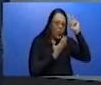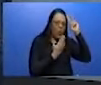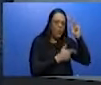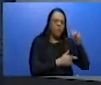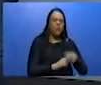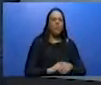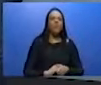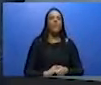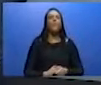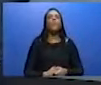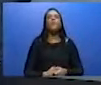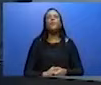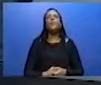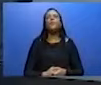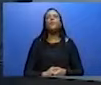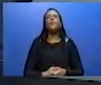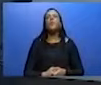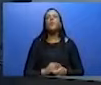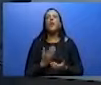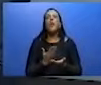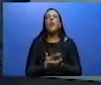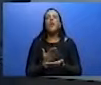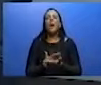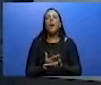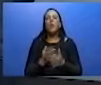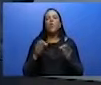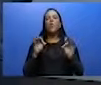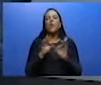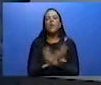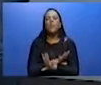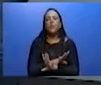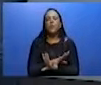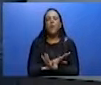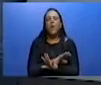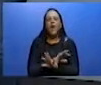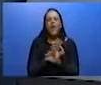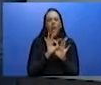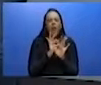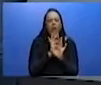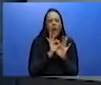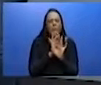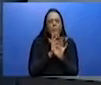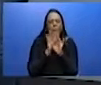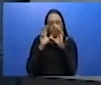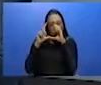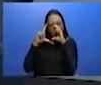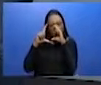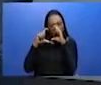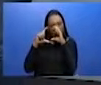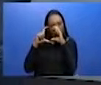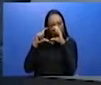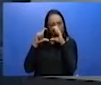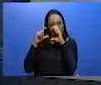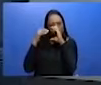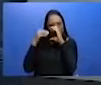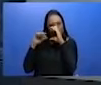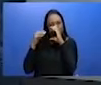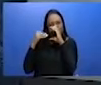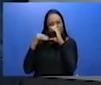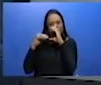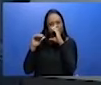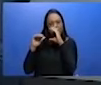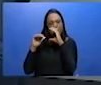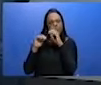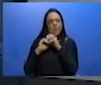Pessoal, a aula vai até aqui agora. Vocês caprichem nas fotos para enviar para a gente, porque a gente tem que entender o que vocês